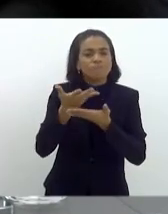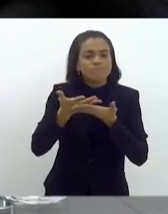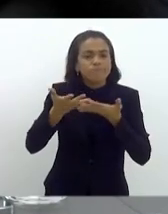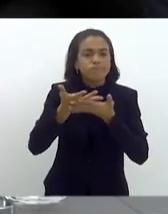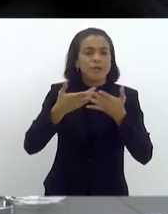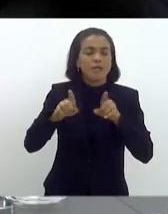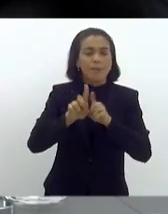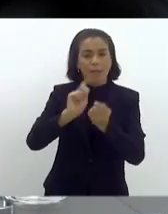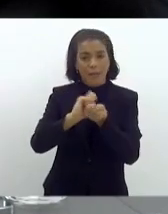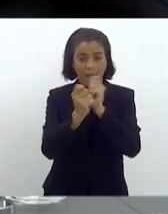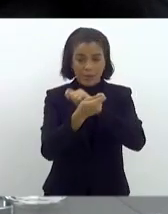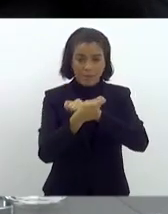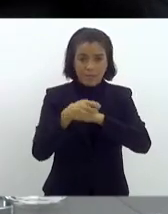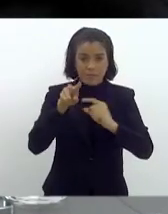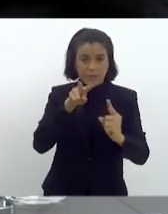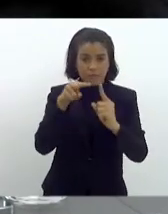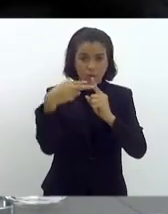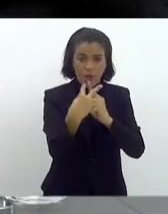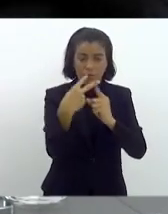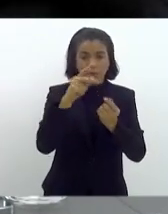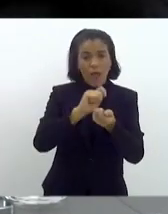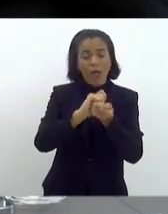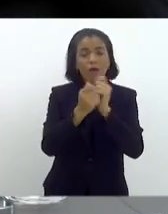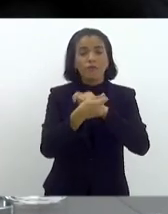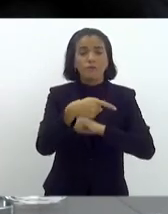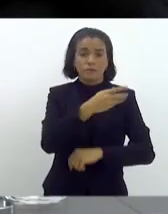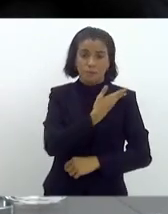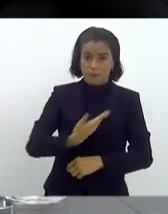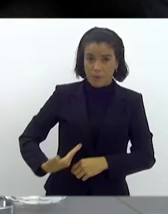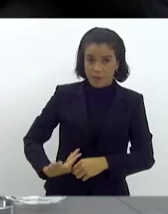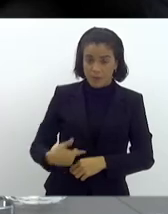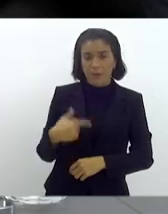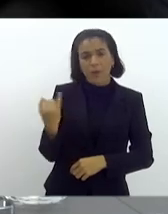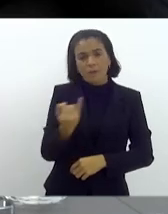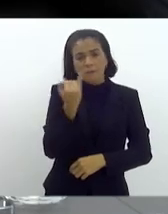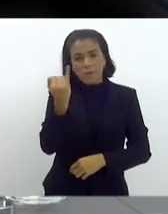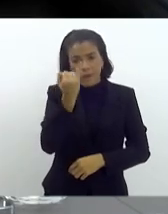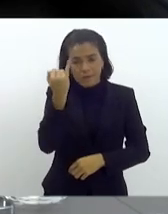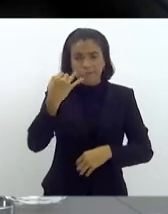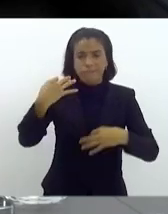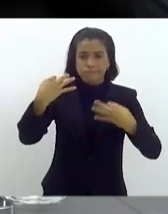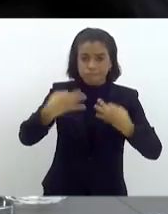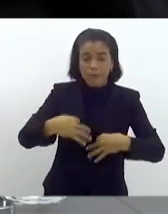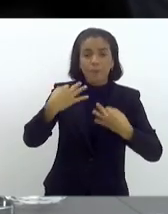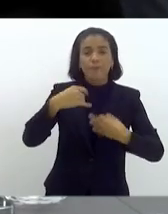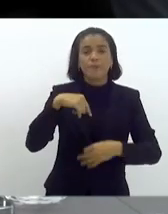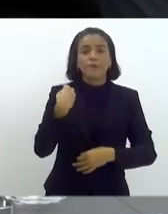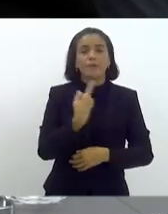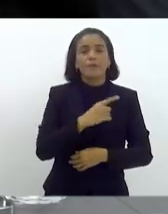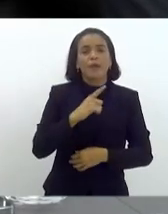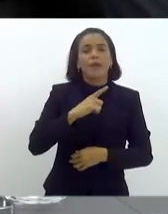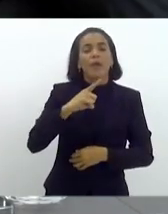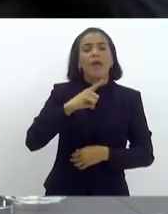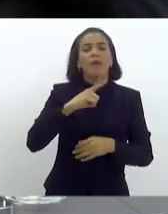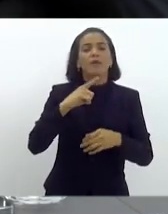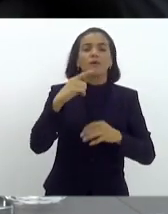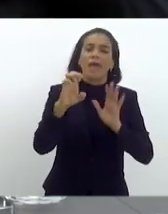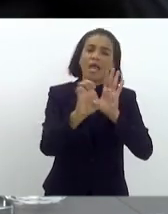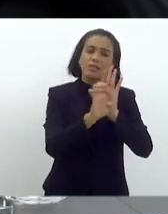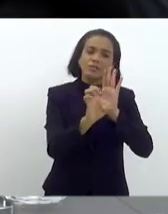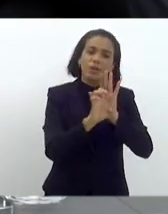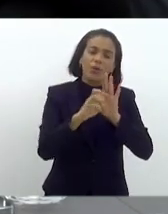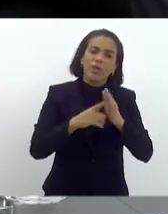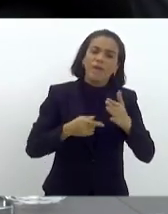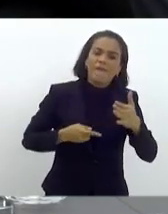e adaptação Aquele olhar da configuração pública né então é importante muitas vezes a gente tem editais que vão cobrar até informática